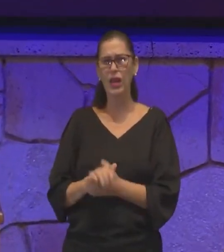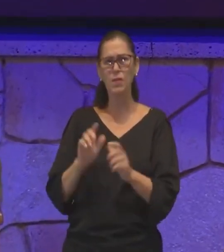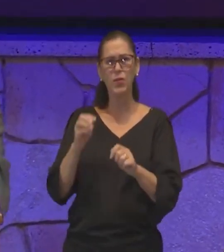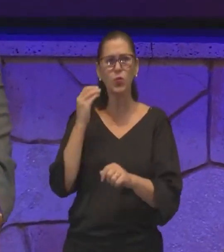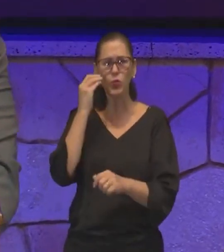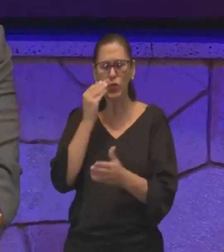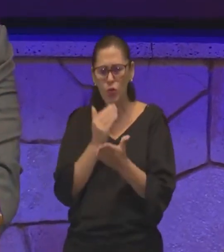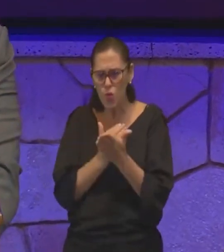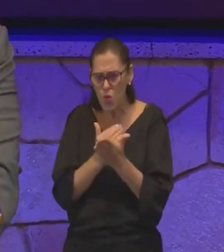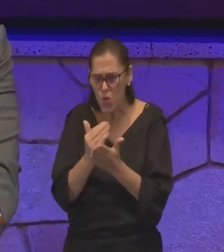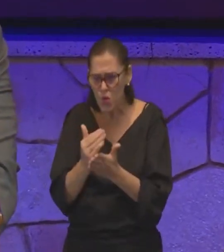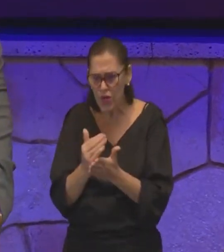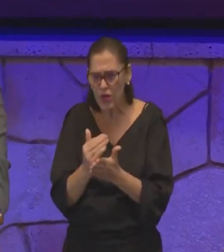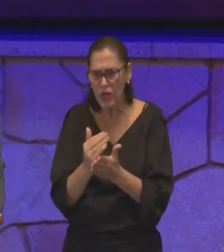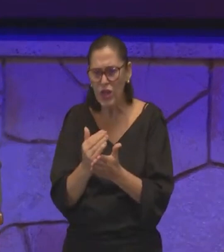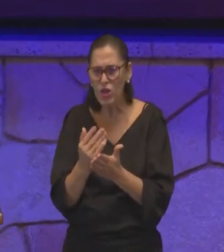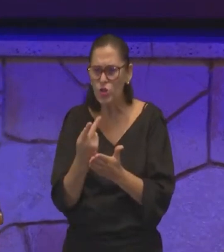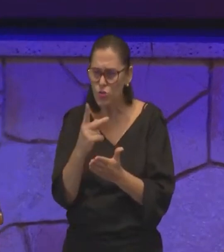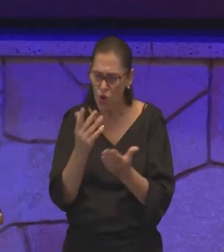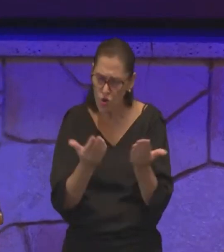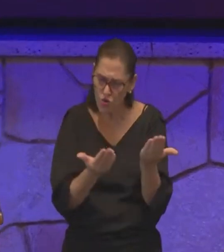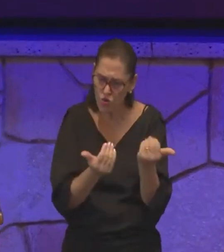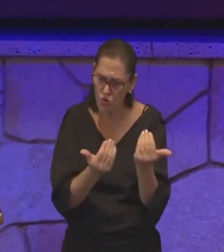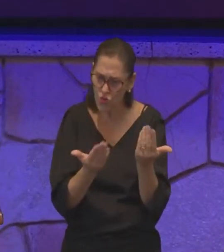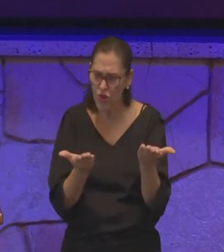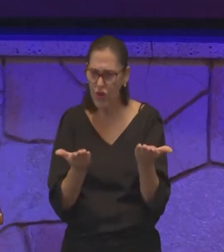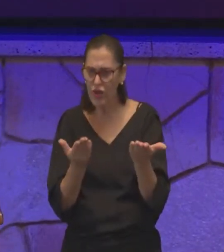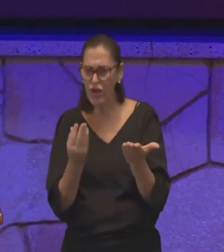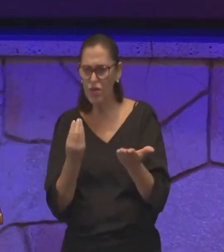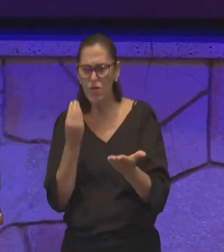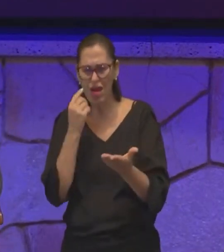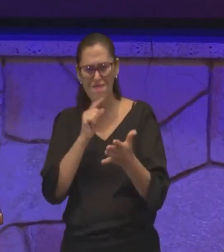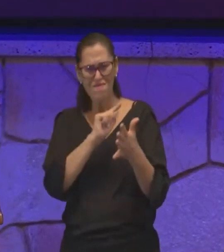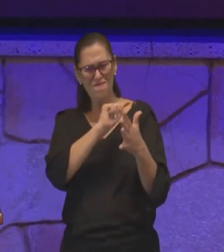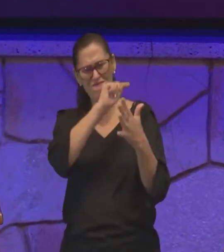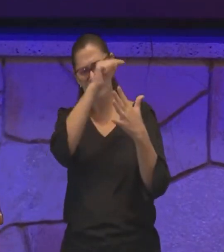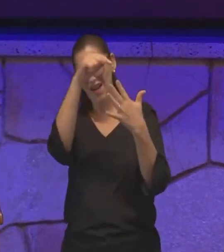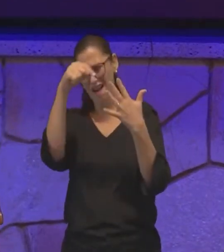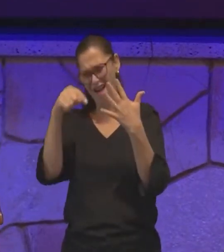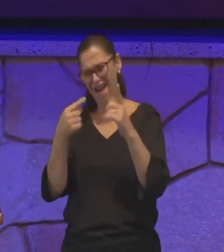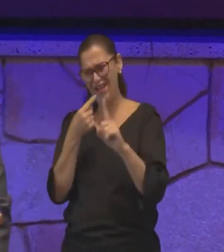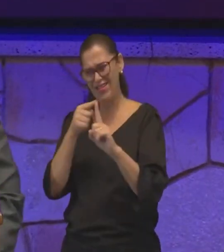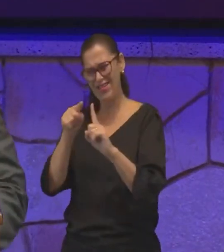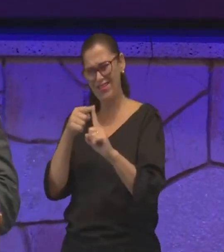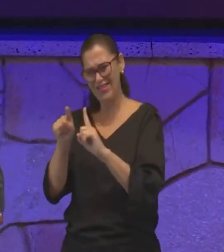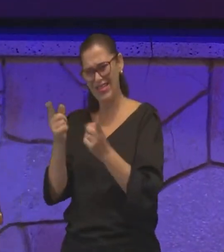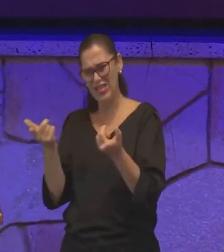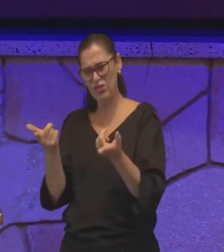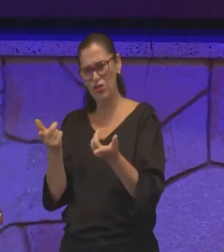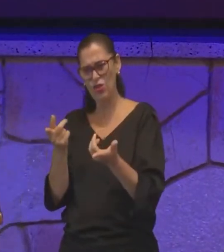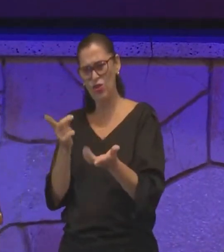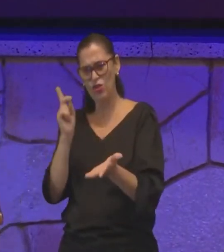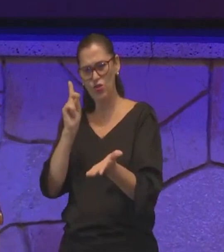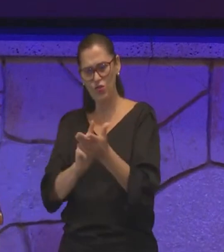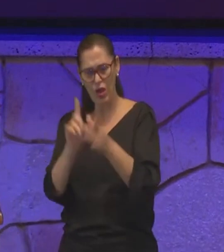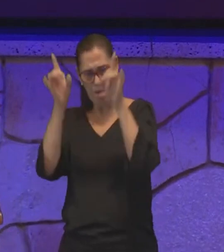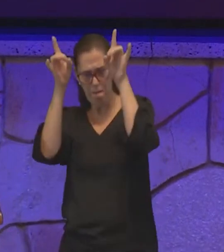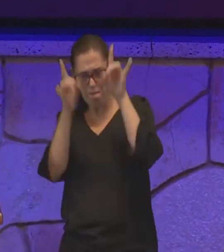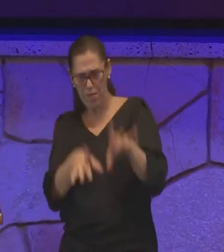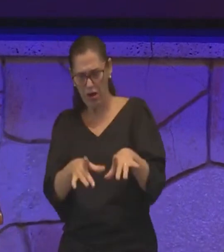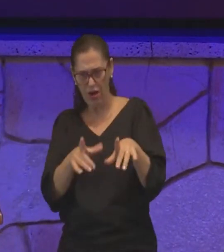desde o início da sua juventude, da sua vida, inúmeros desafios, e um deles foi de fato ser